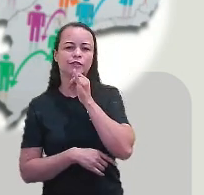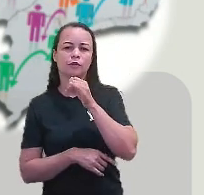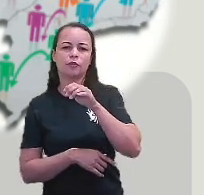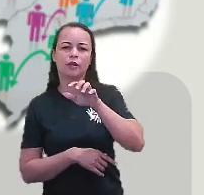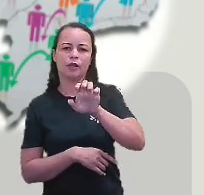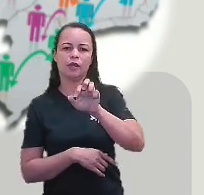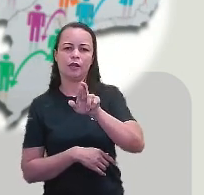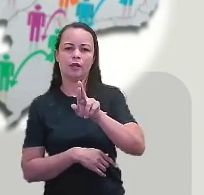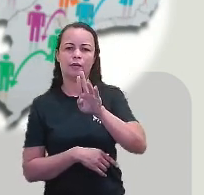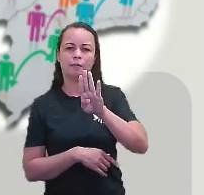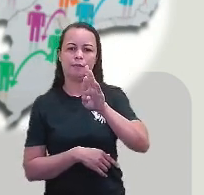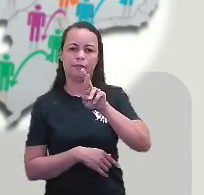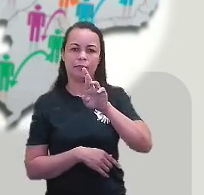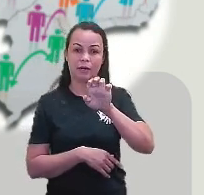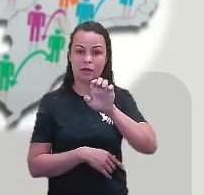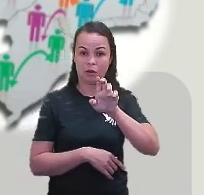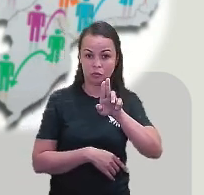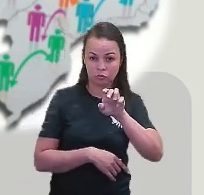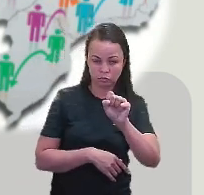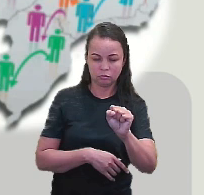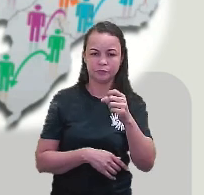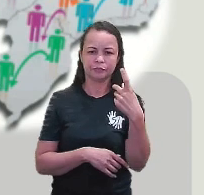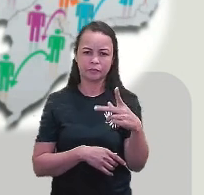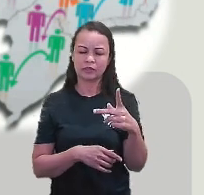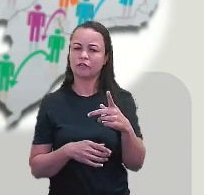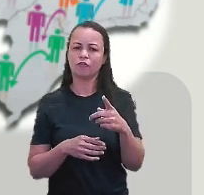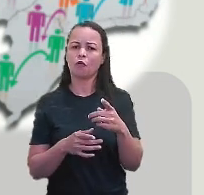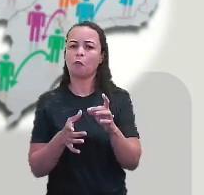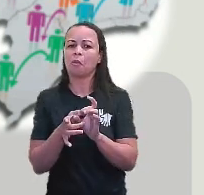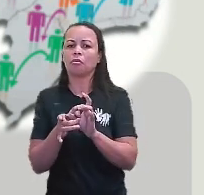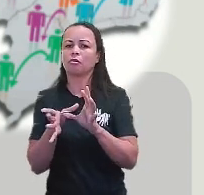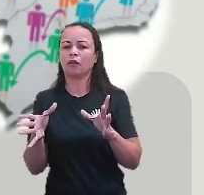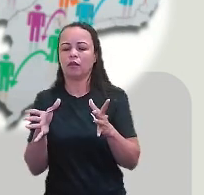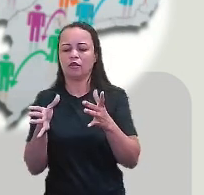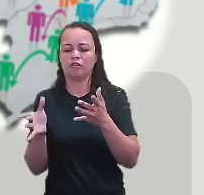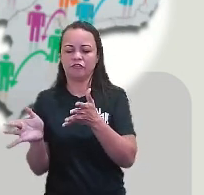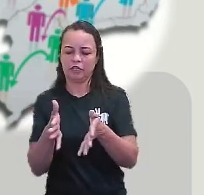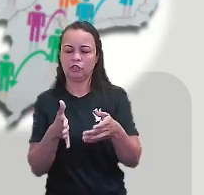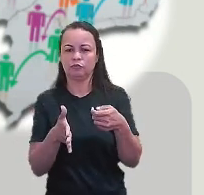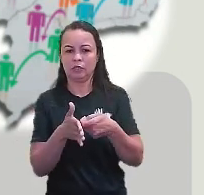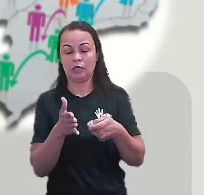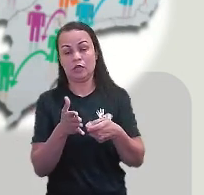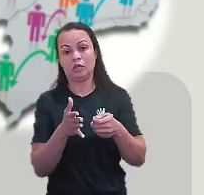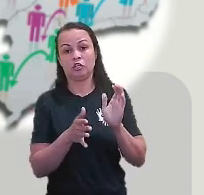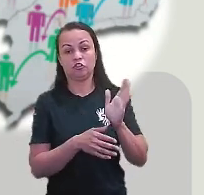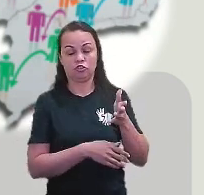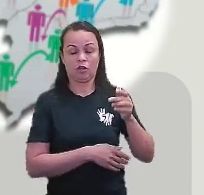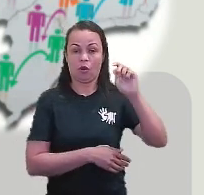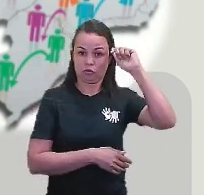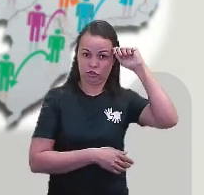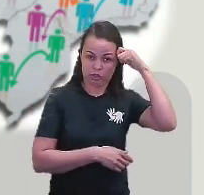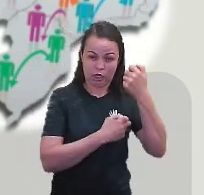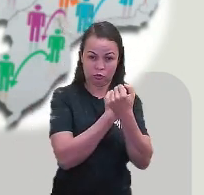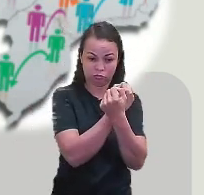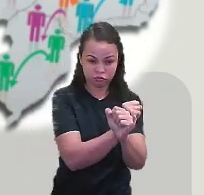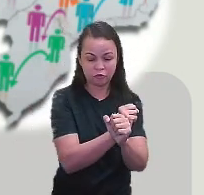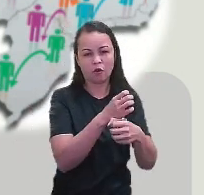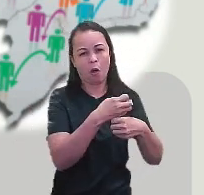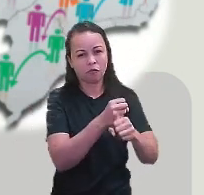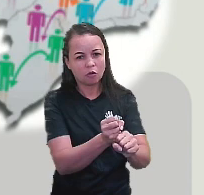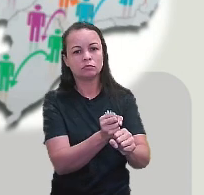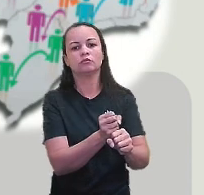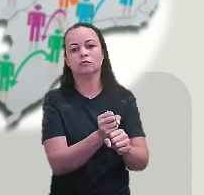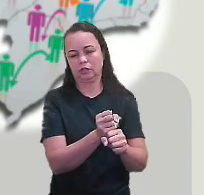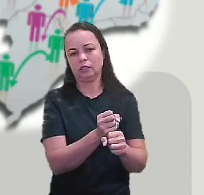Egito Antigo. Ali foi uma forma espontânea, não foram obrigados. Já a questão dos negros, sim, eles foram obrigados a sair do seu local de